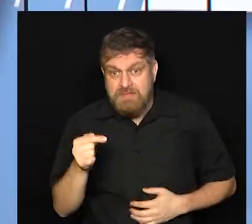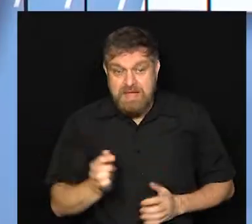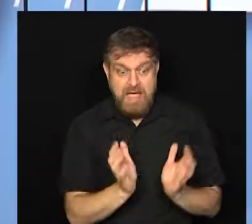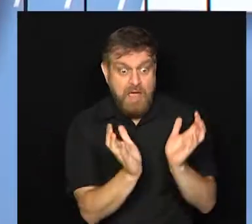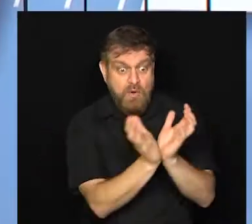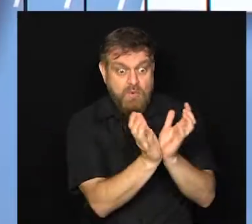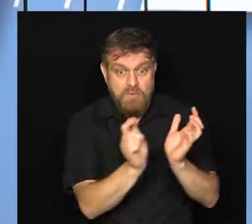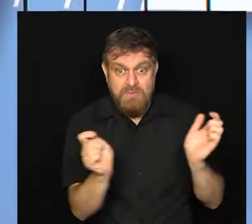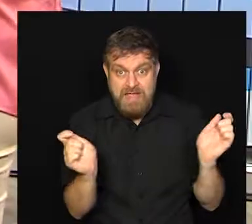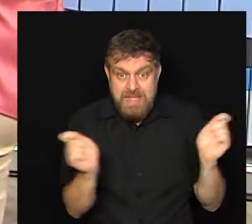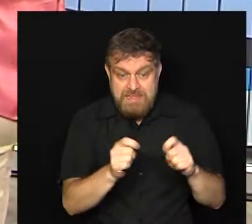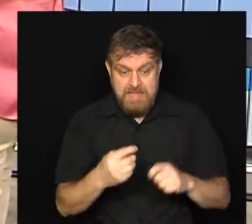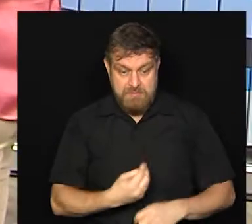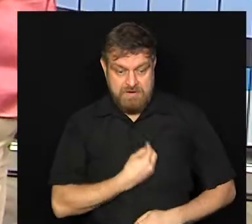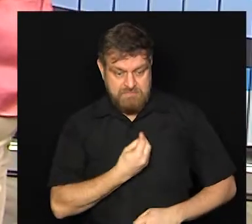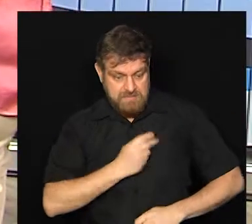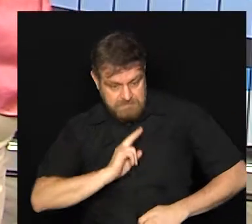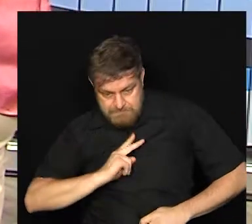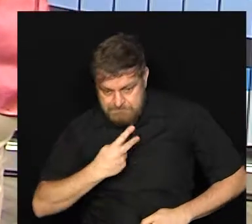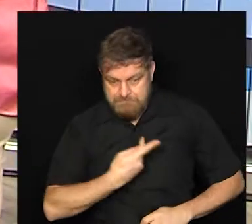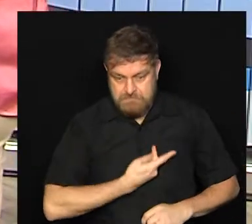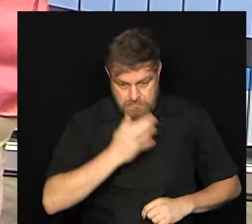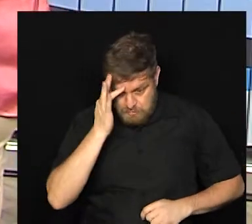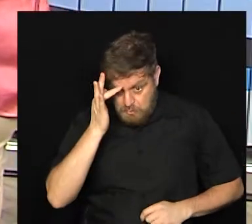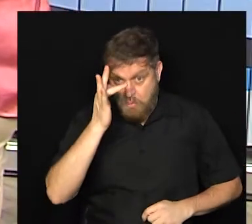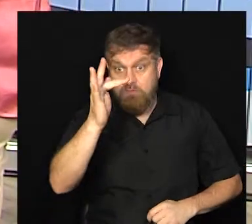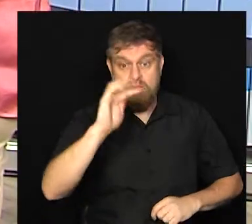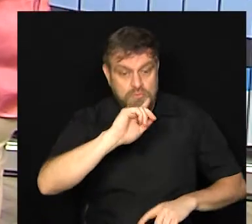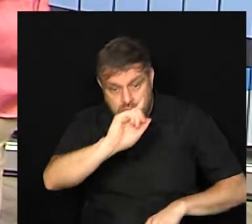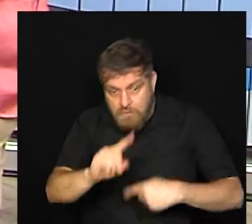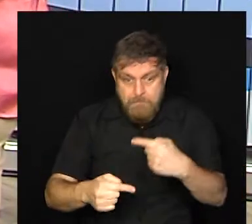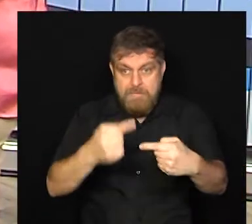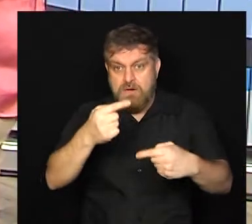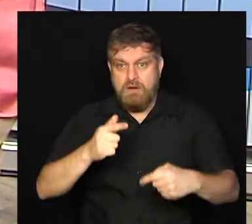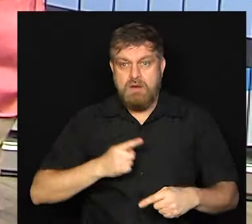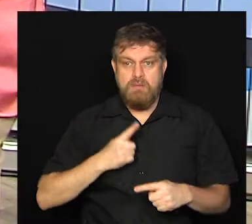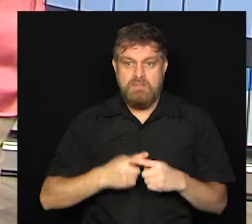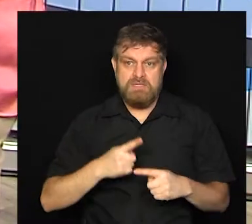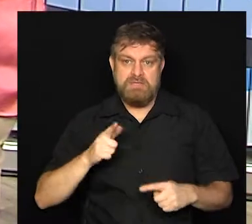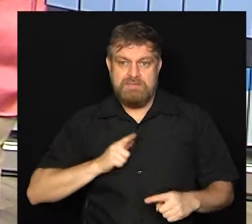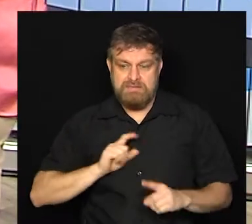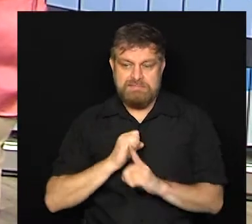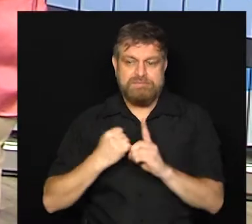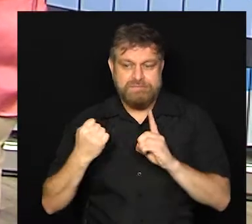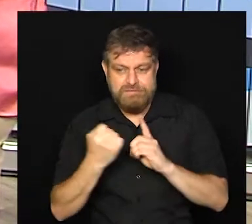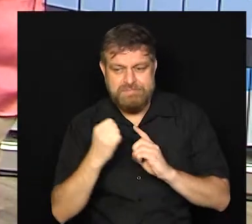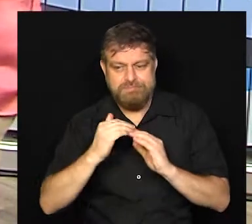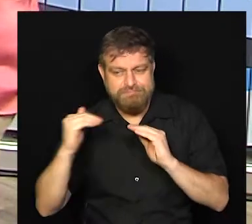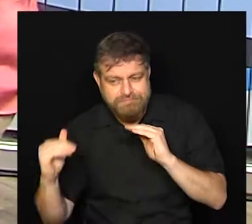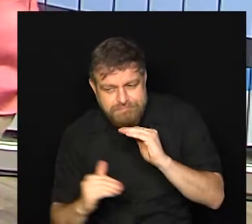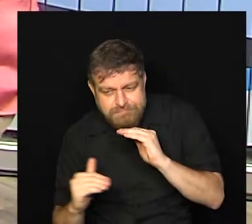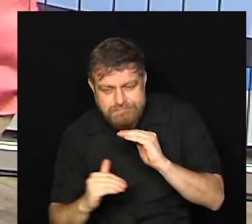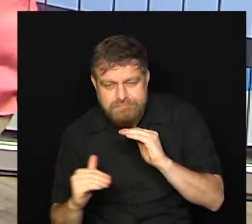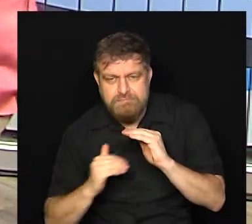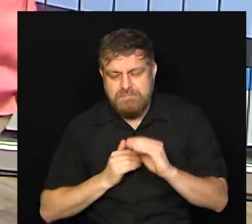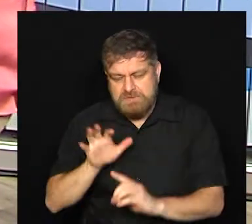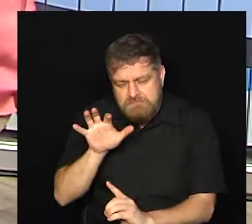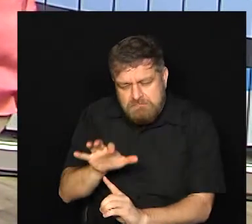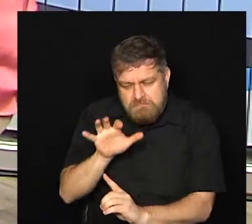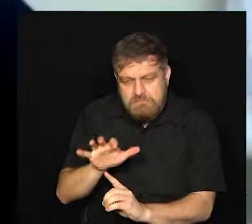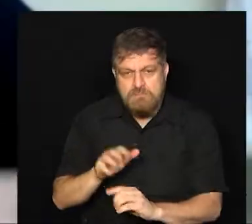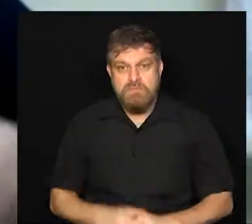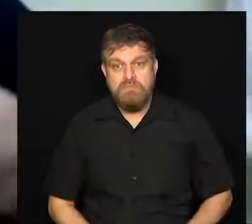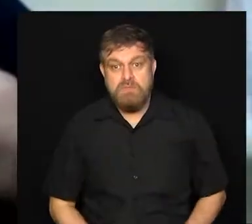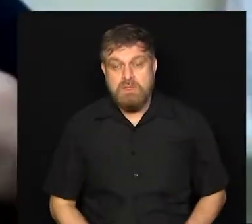novo caminho, né? Mudar até o destino dessas crianças, imposto aí pela carência, né, Ruth?